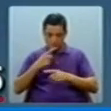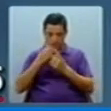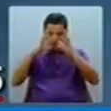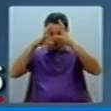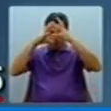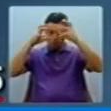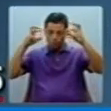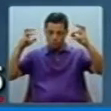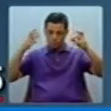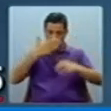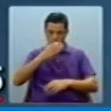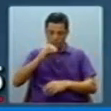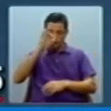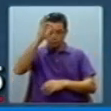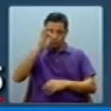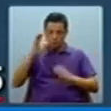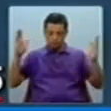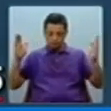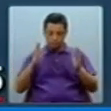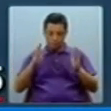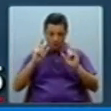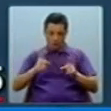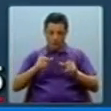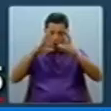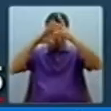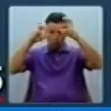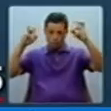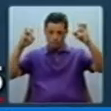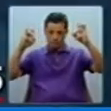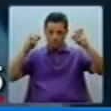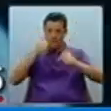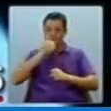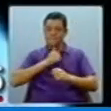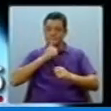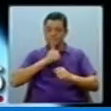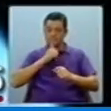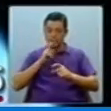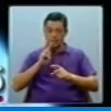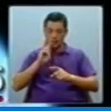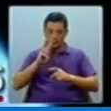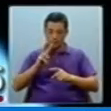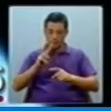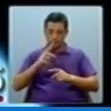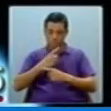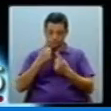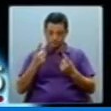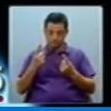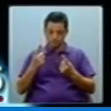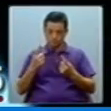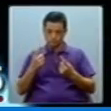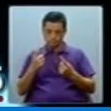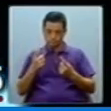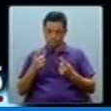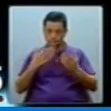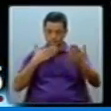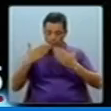perdeu cerca de 10% da sua atmosfera, que orbita uma anã vermelha, exatamente como mostra esta animação, orbita uma anã vermelha que, devido à ação dos seus ventos,